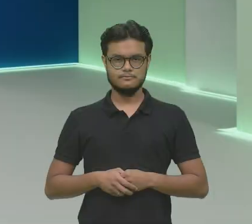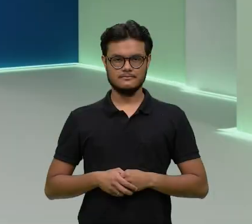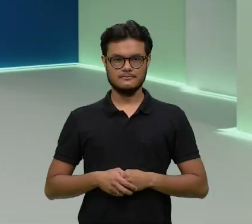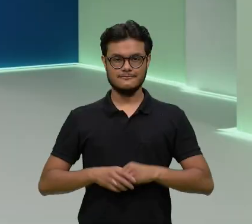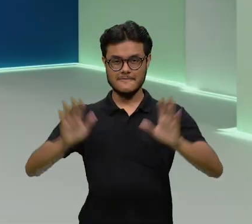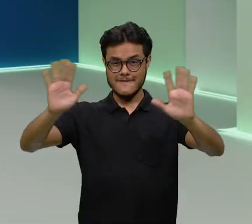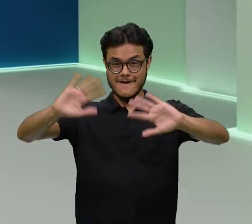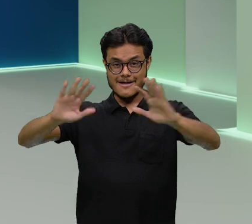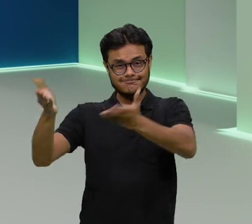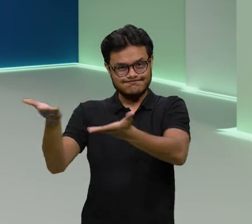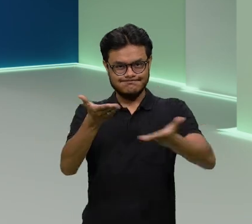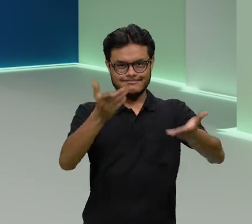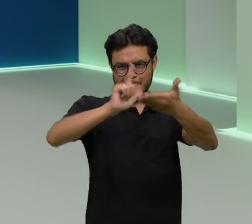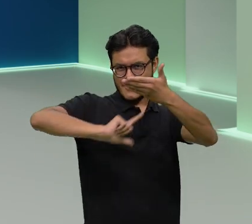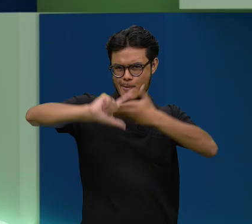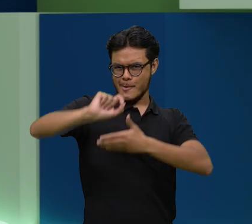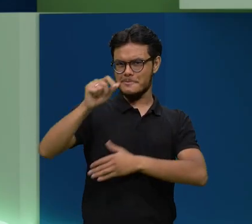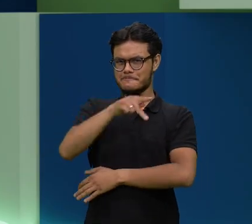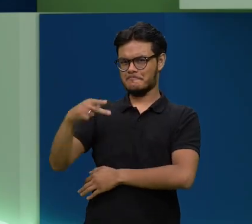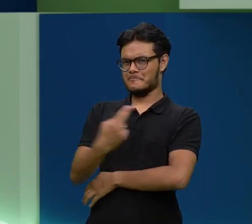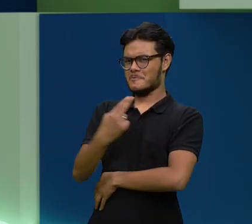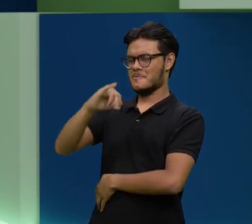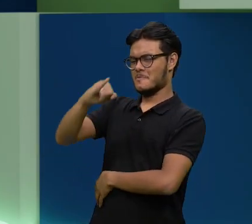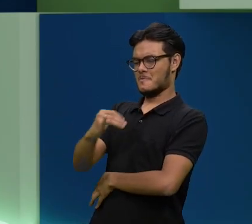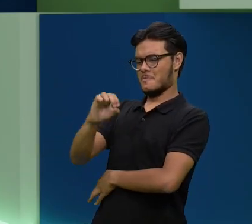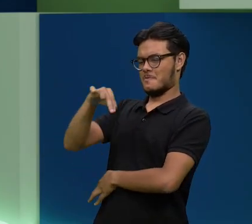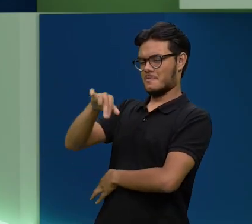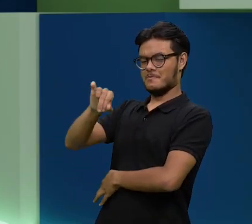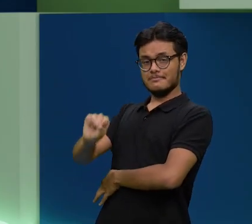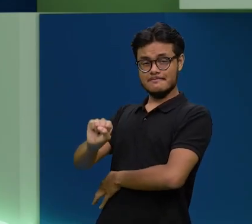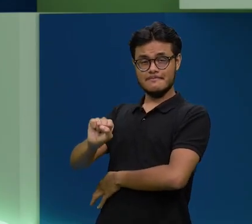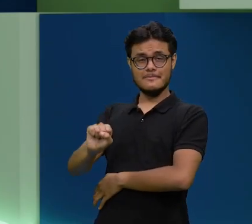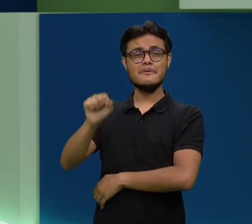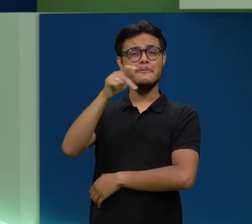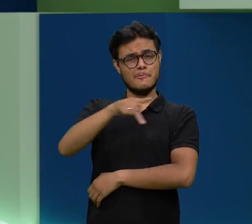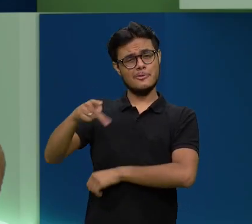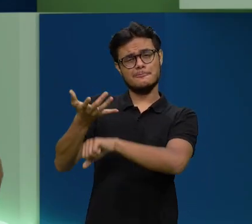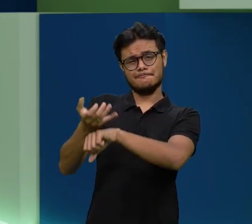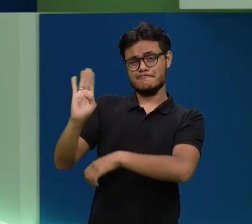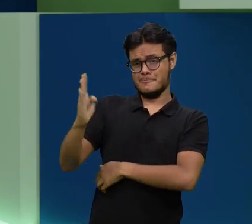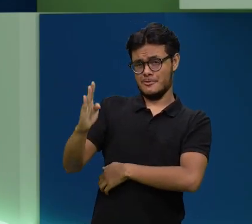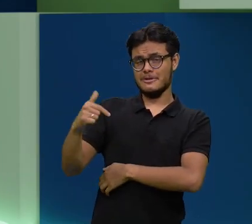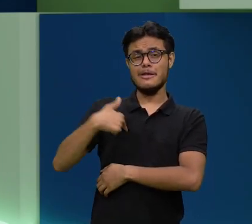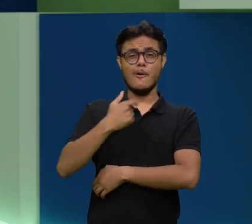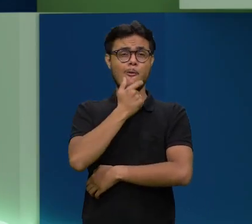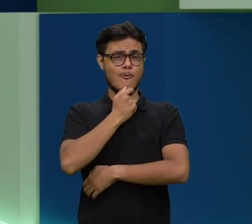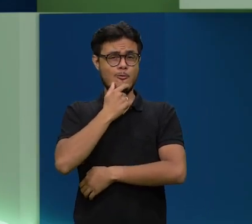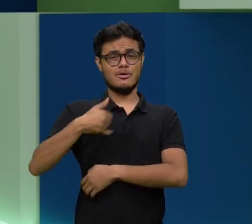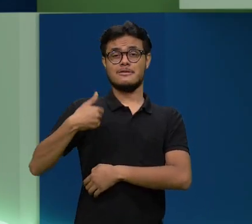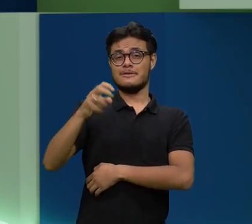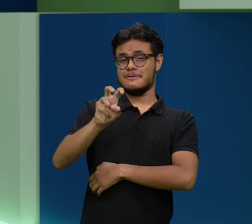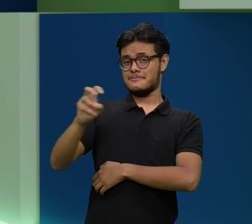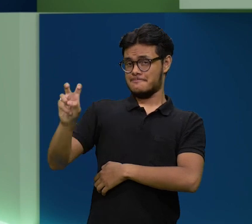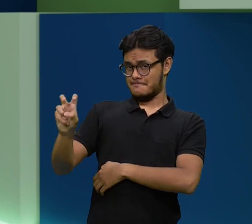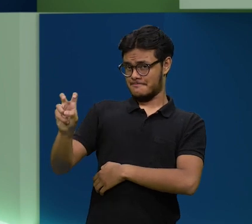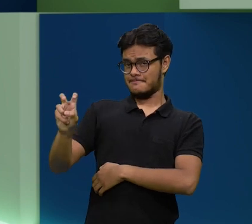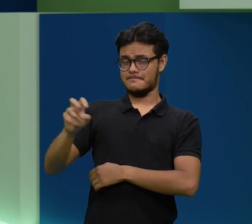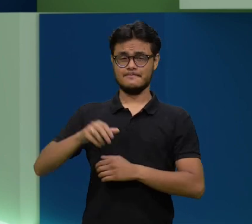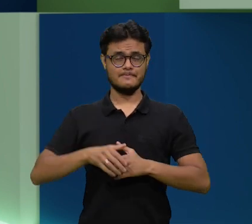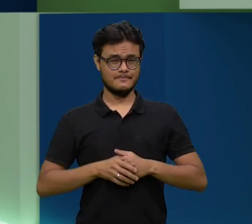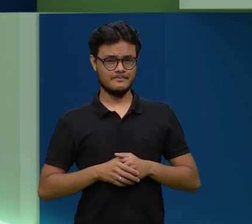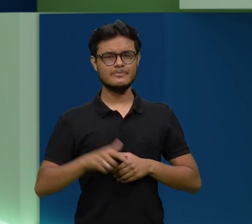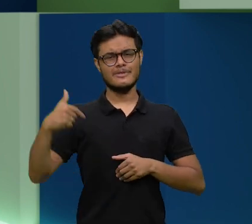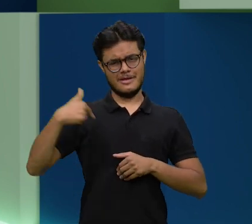Bem-vindos ao Preveste da UEA. Eu sou o professor Jonas Aranza, sou do sexo masculino com 55 anos de